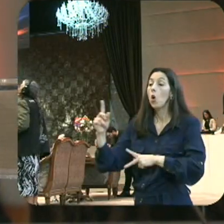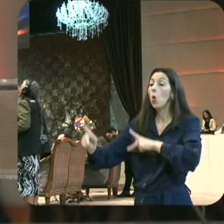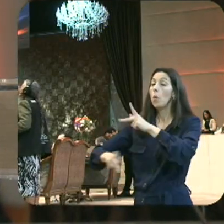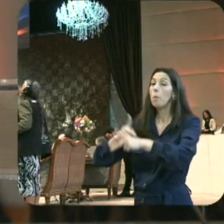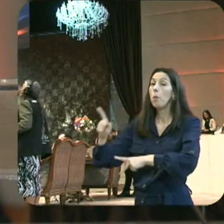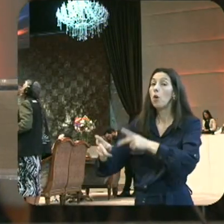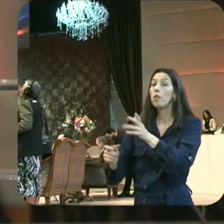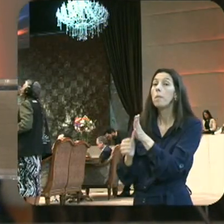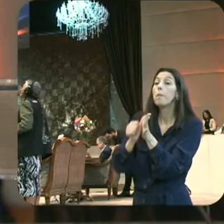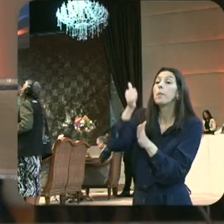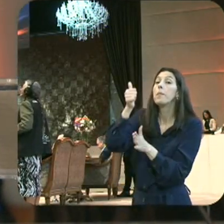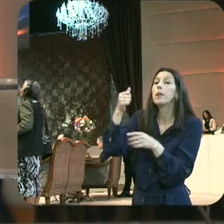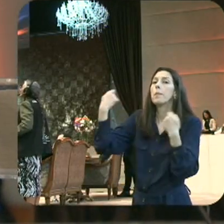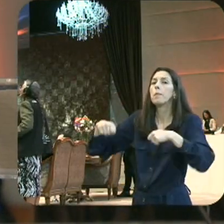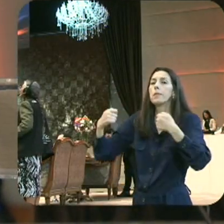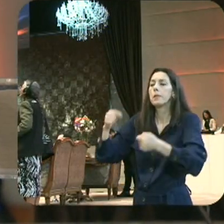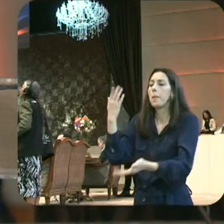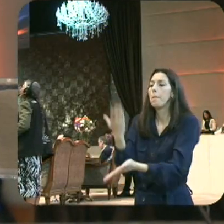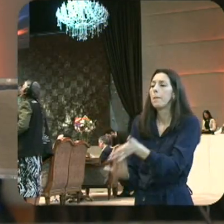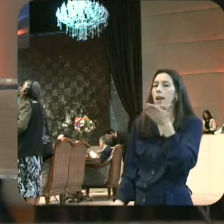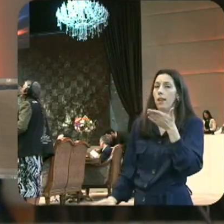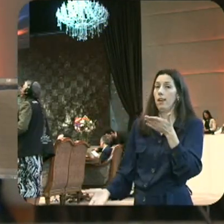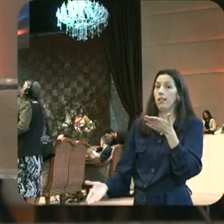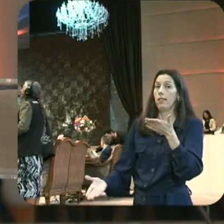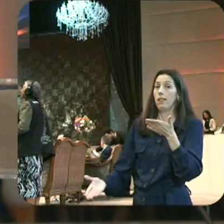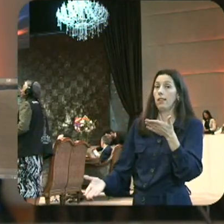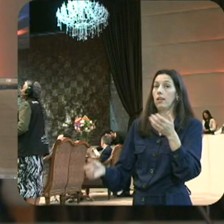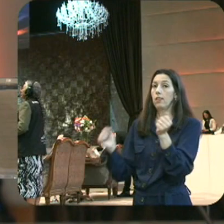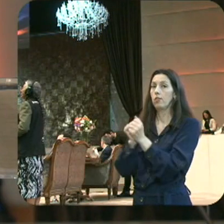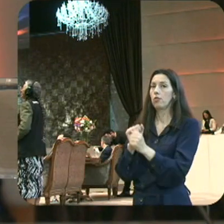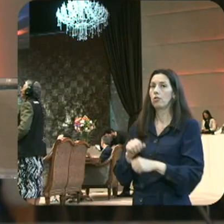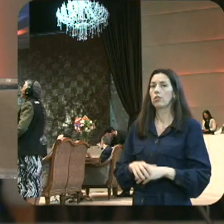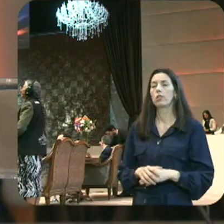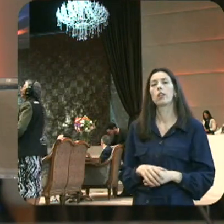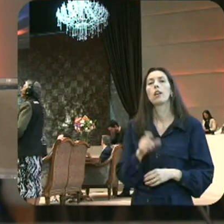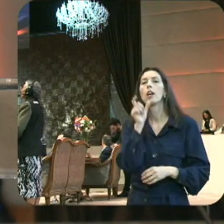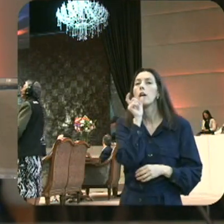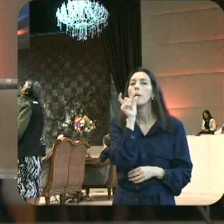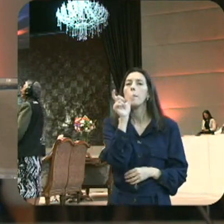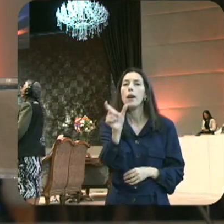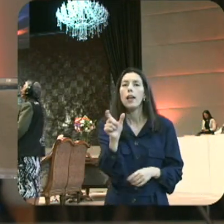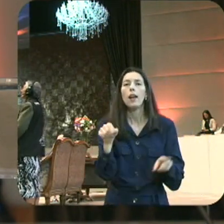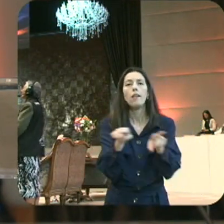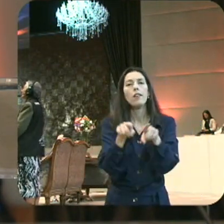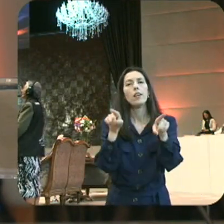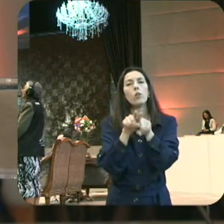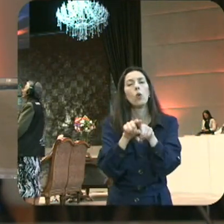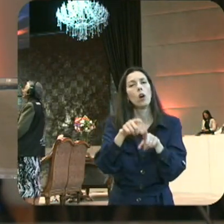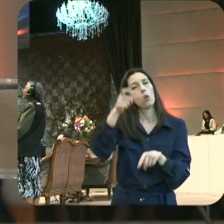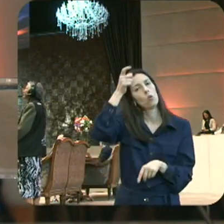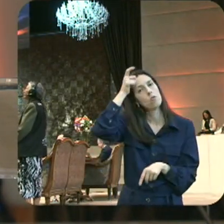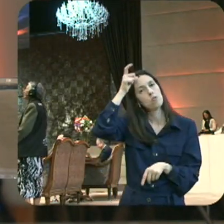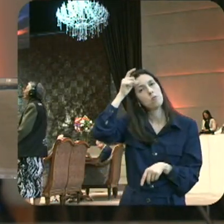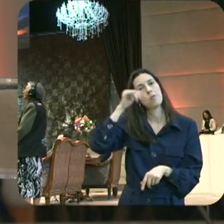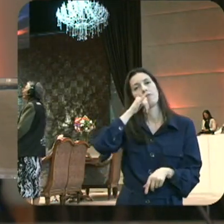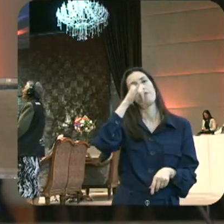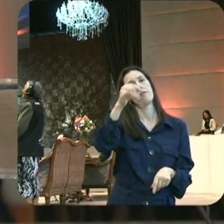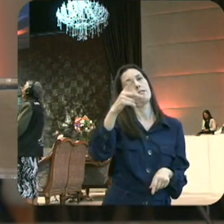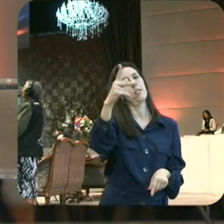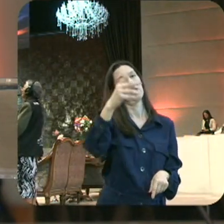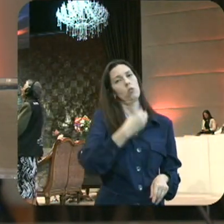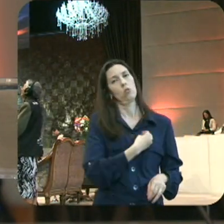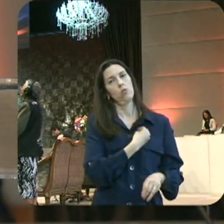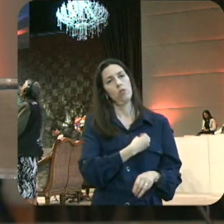amaldiçoado. E eu vejo que essas palavras de Balaão são as palavras do inimigo que está trabalhando na nossa vida até